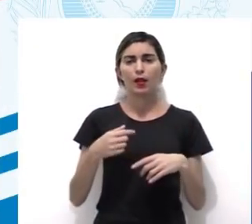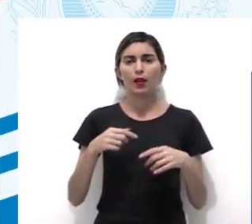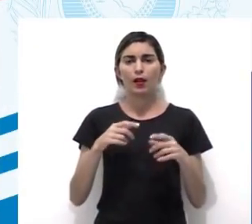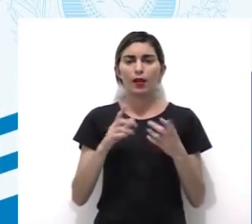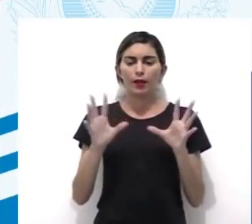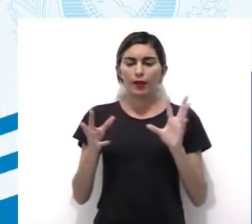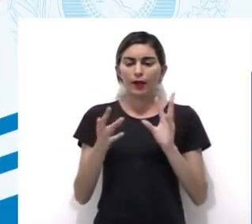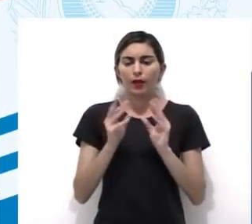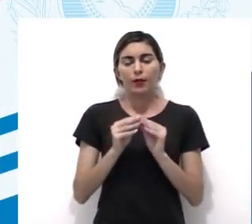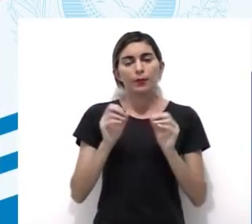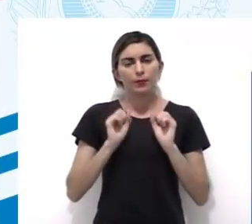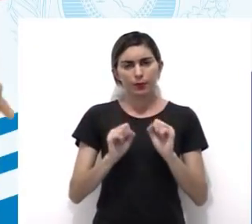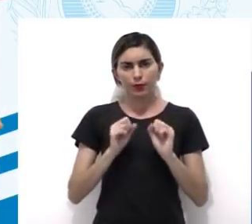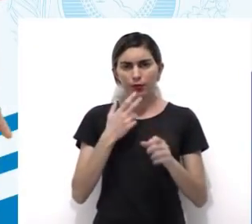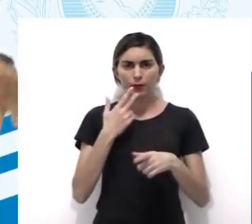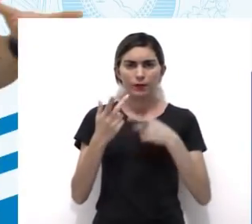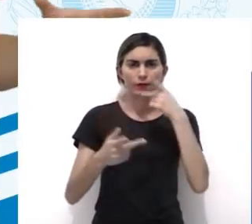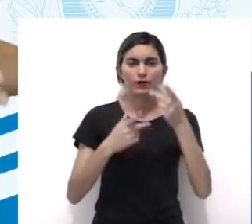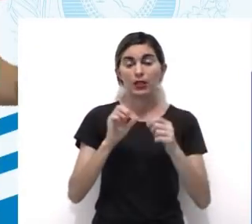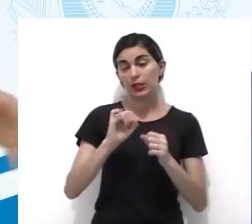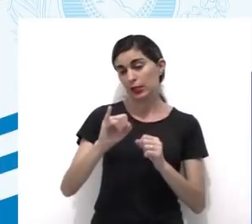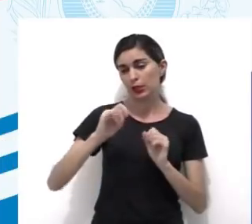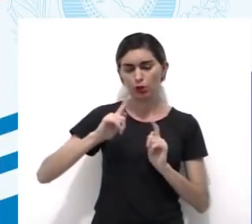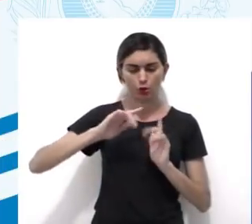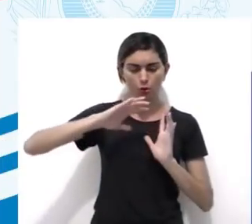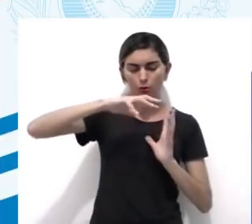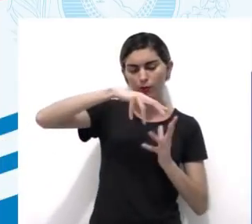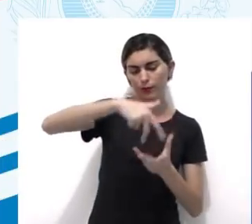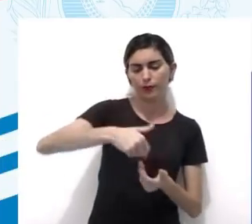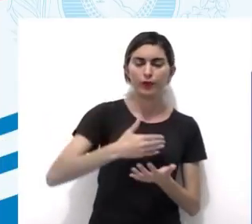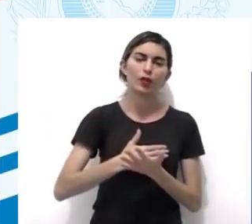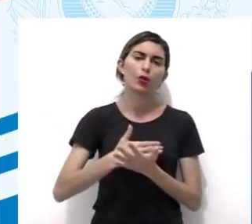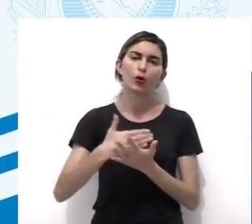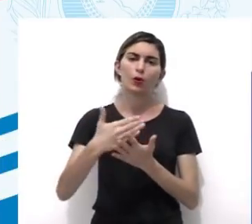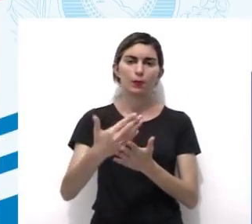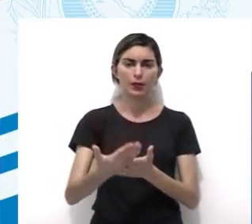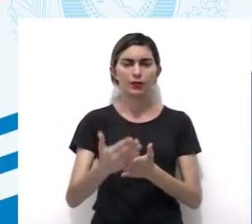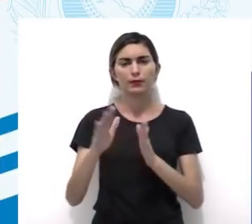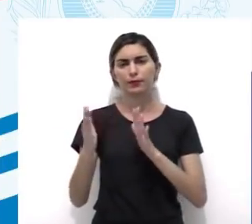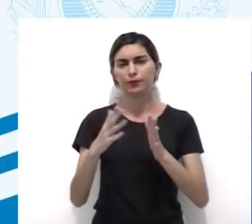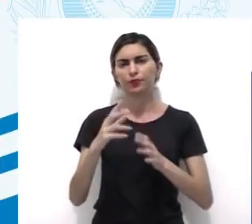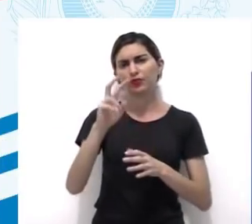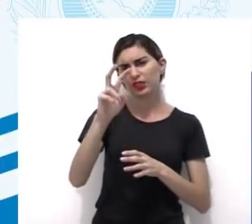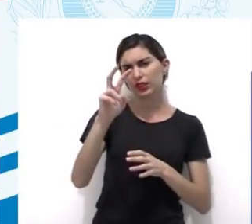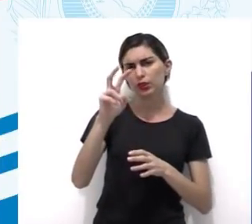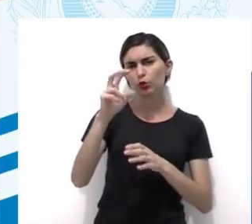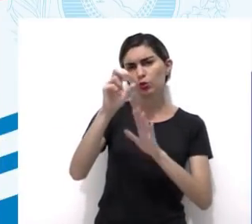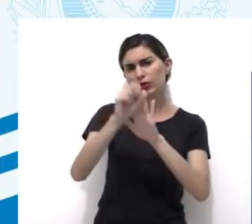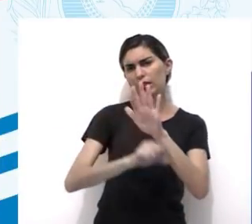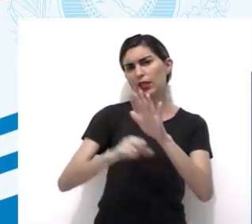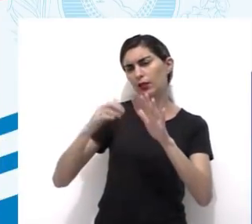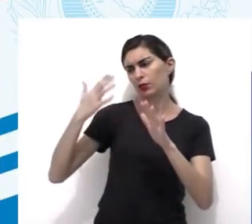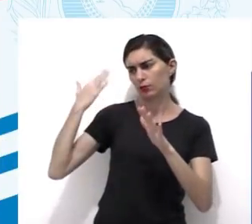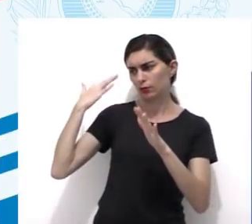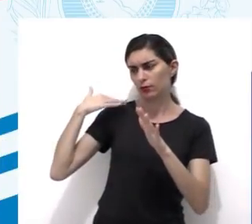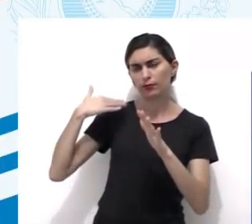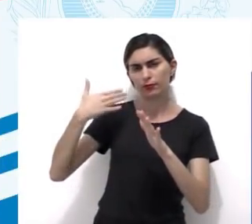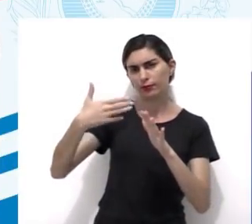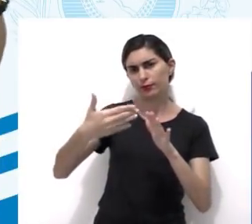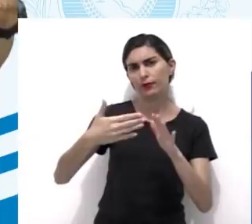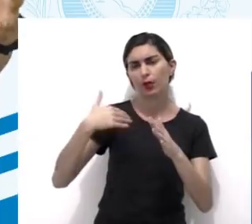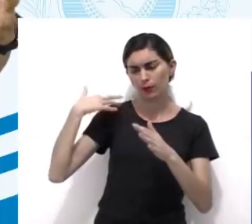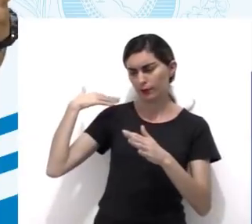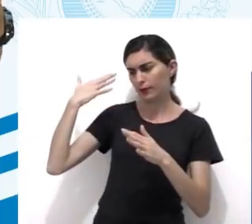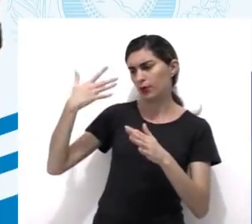de síntese, podemos considerar que, se a globalização iniciou-se há cerca de 5 séculos aproximadamente, com